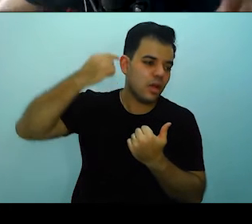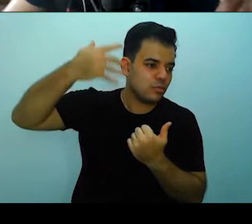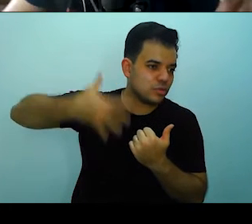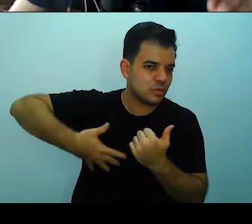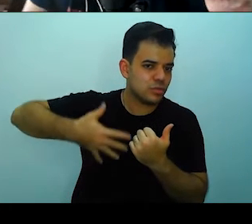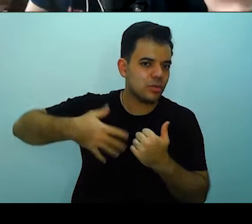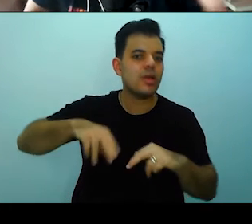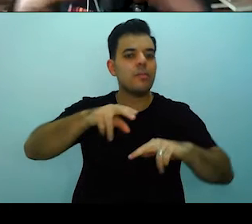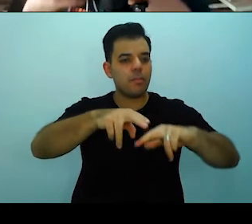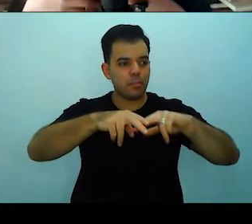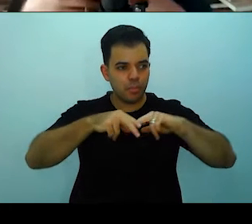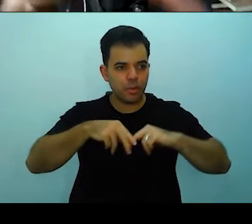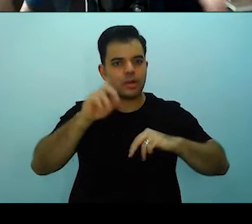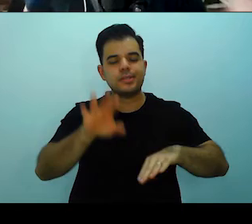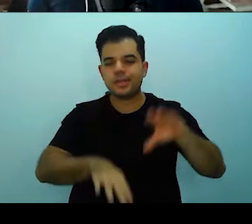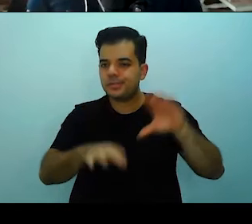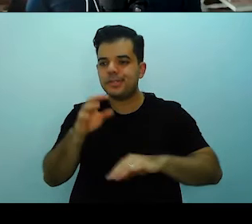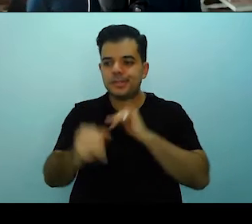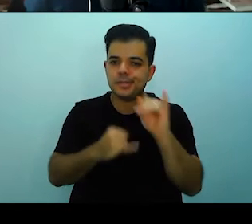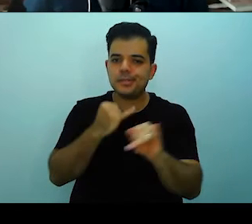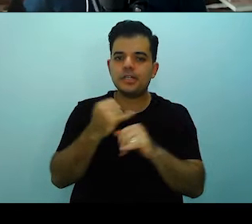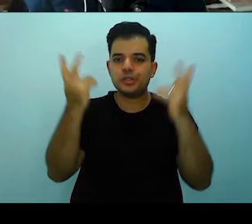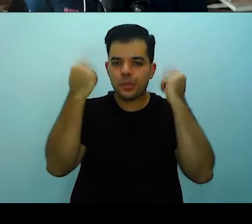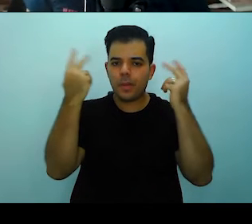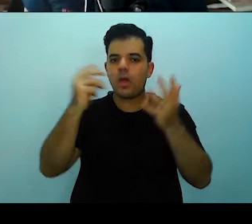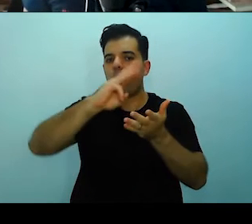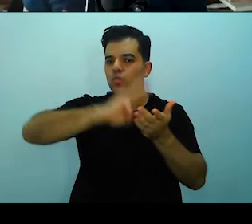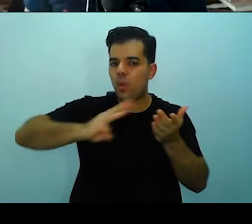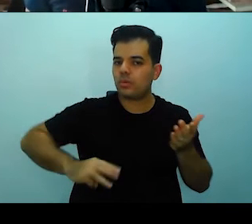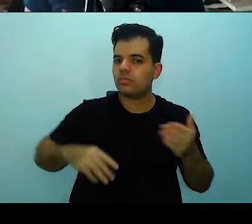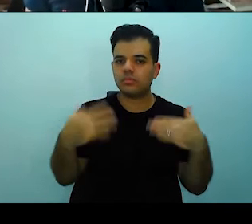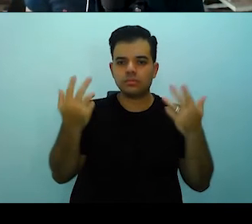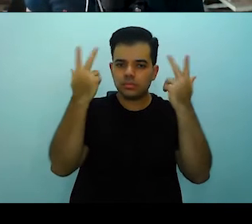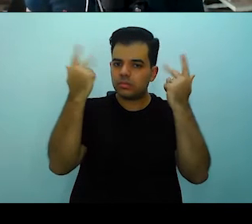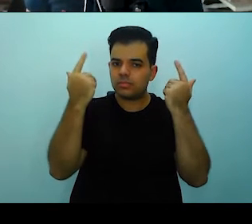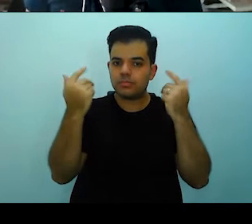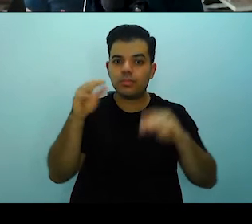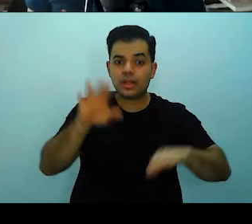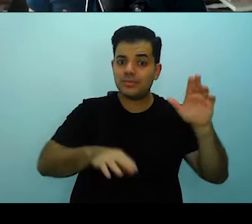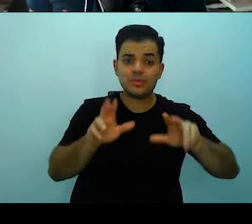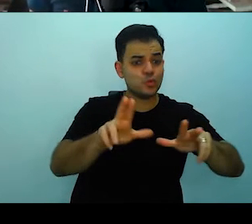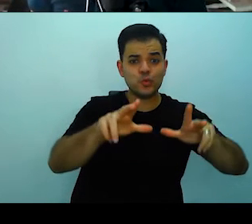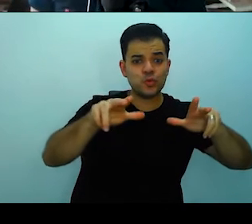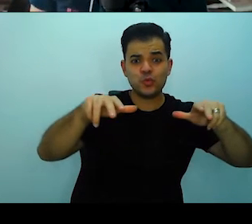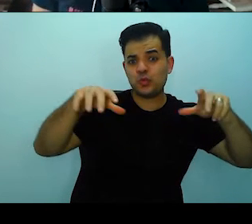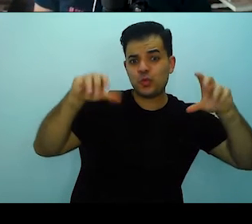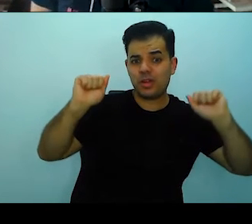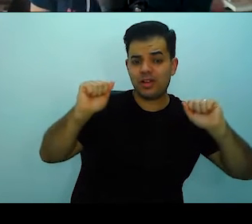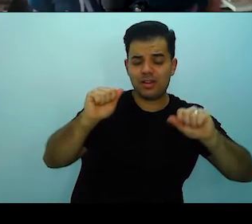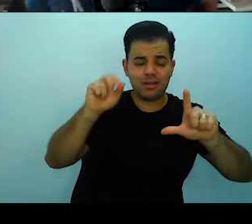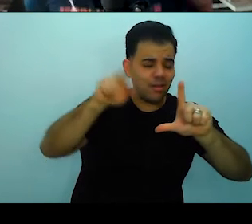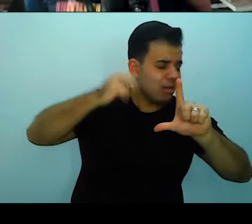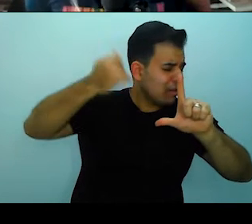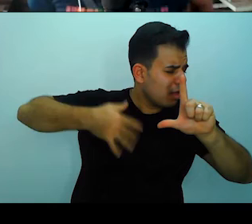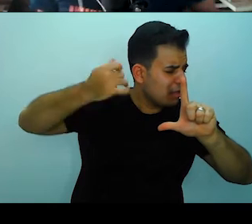de usuário comum, num Google Chrome da vida, num Word da vida, porque senão a gente não vai entender num Git, a gente não vai entender na hora de acessar